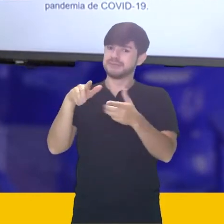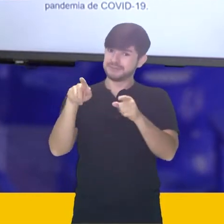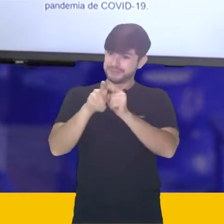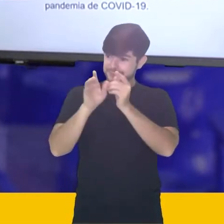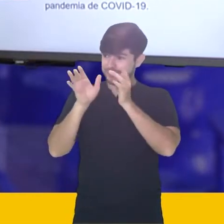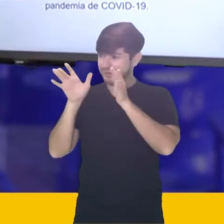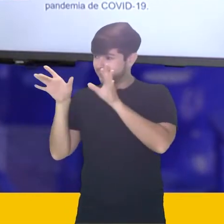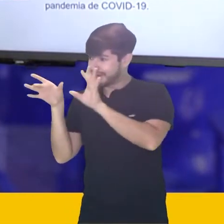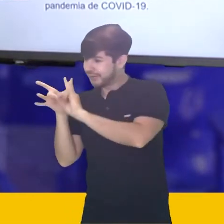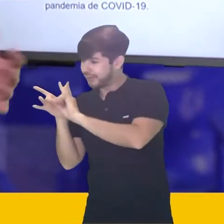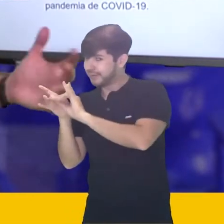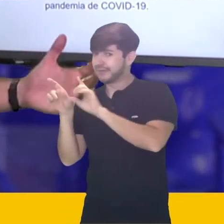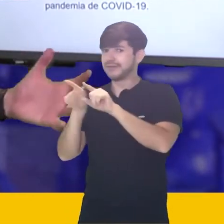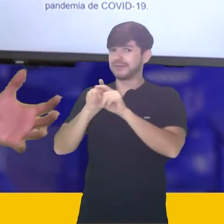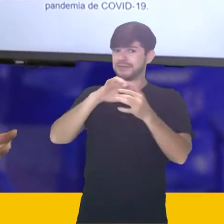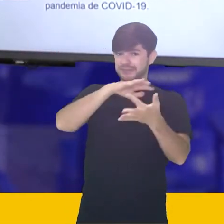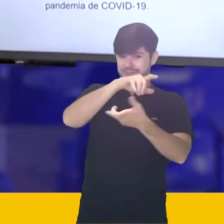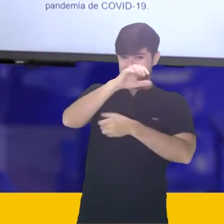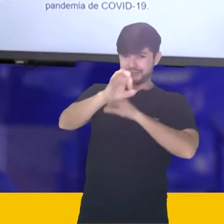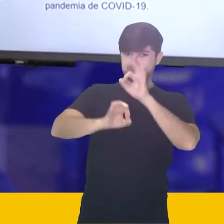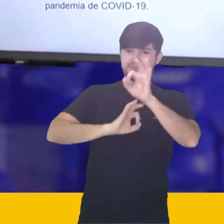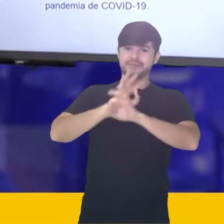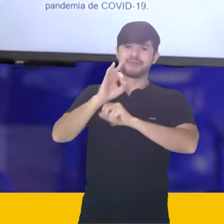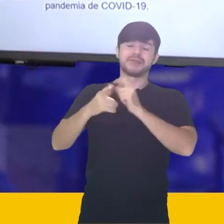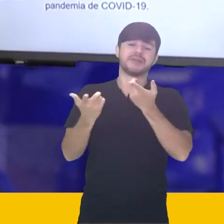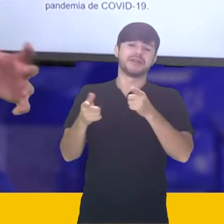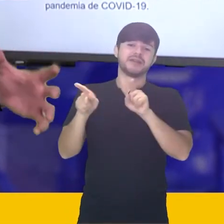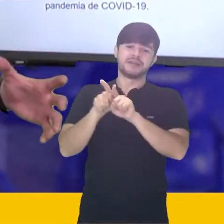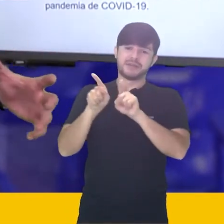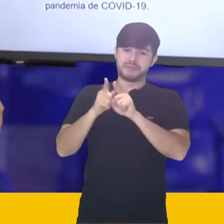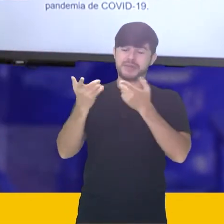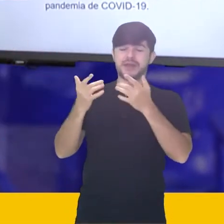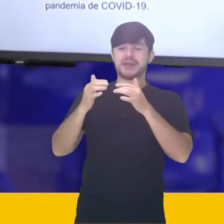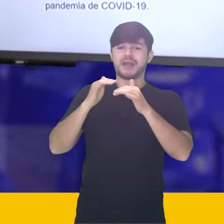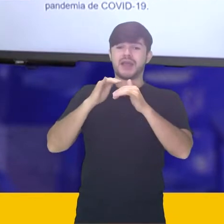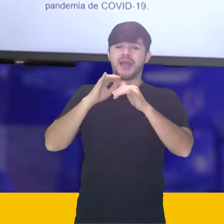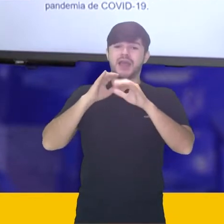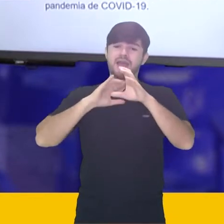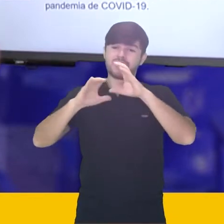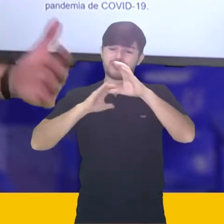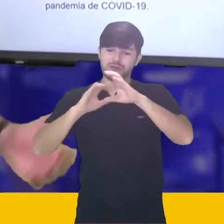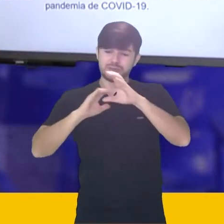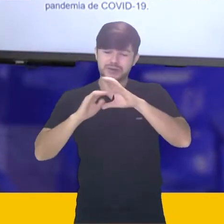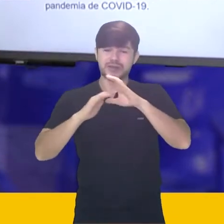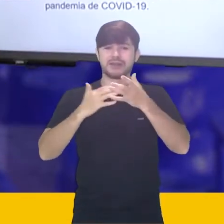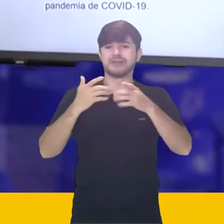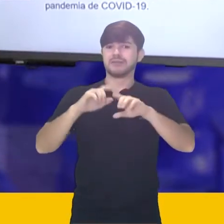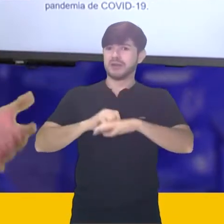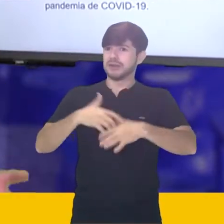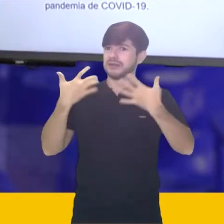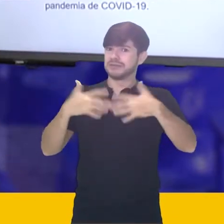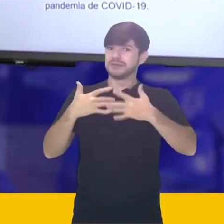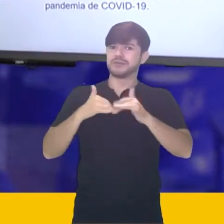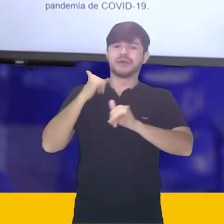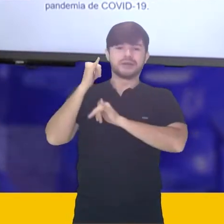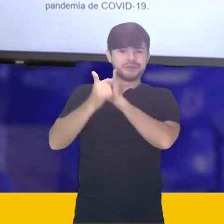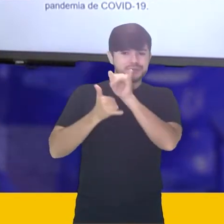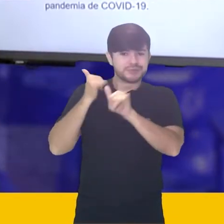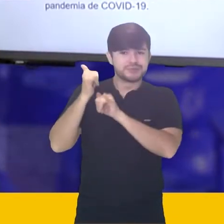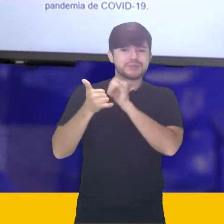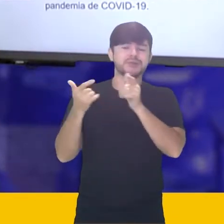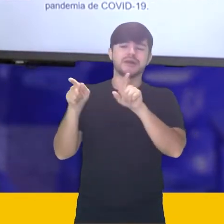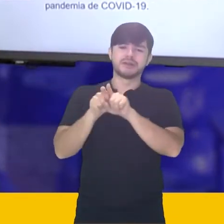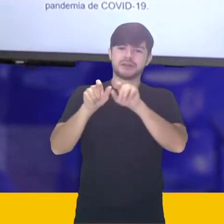globalização, com essa parte dos meios de comunicação que estão cada vez aí, né, estão mais intensificados, a internet,